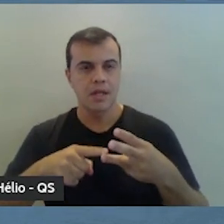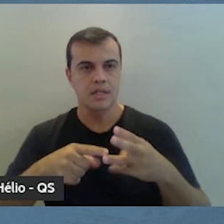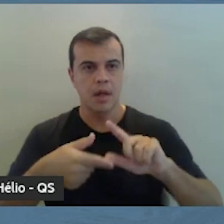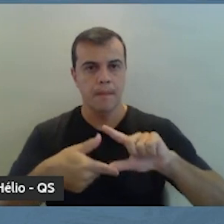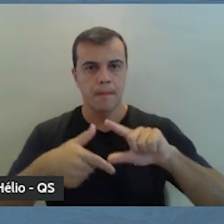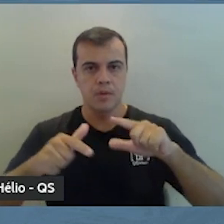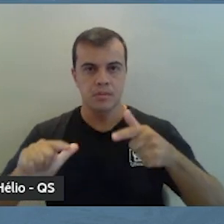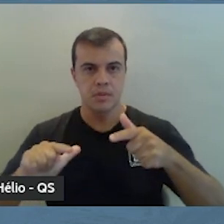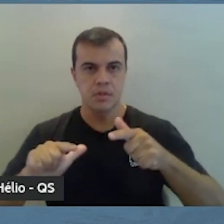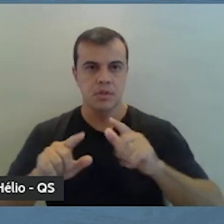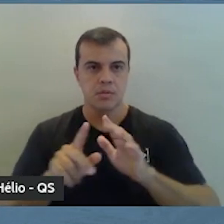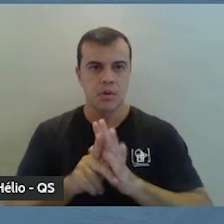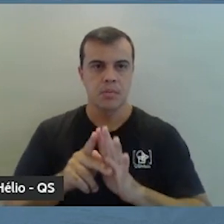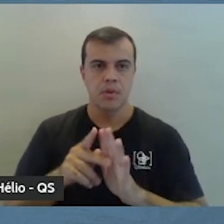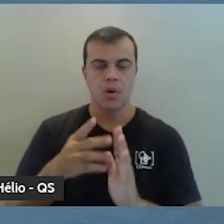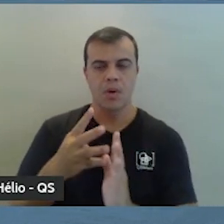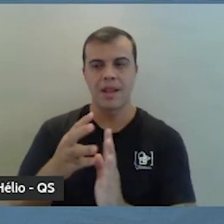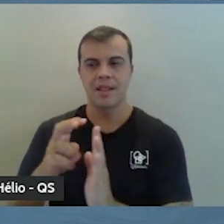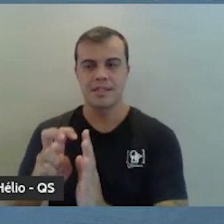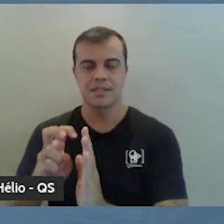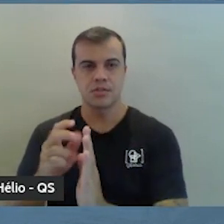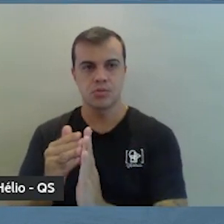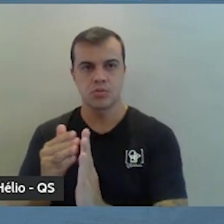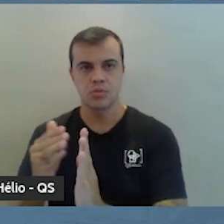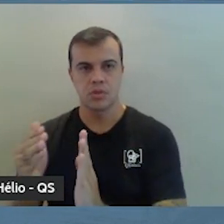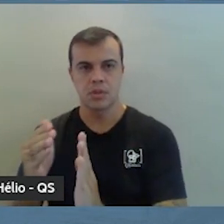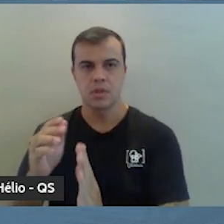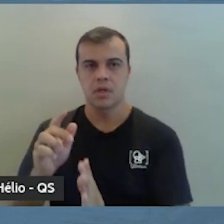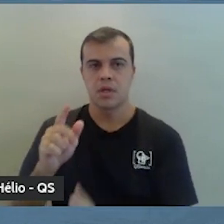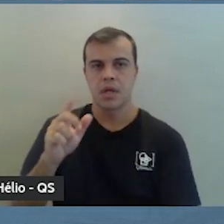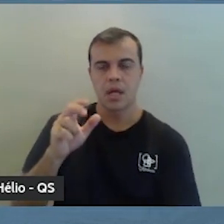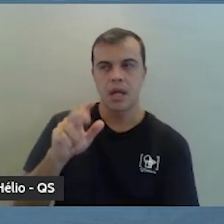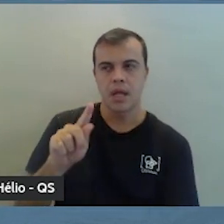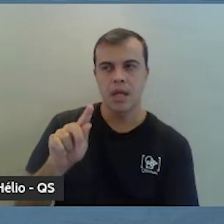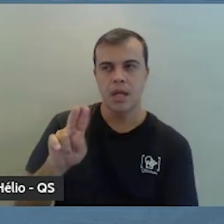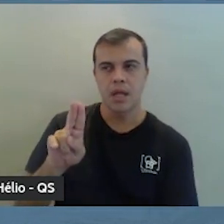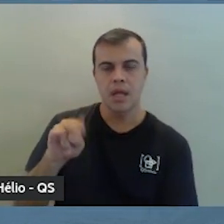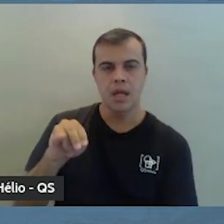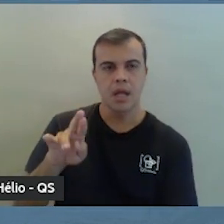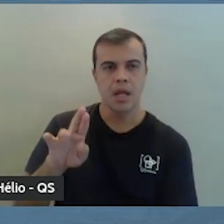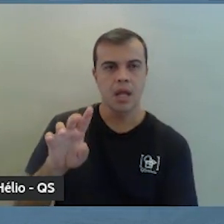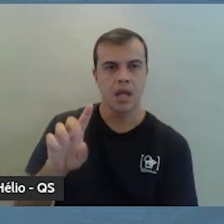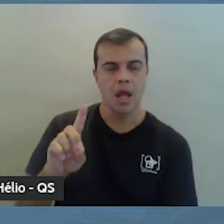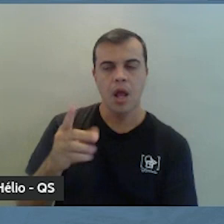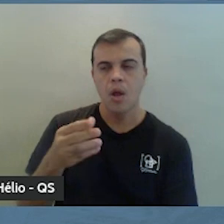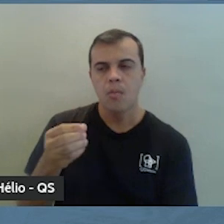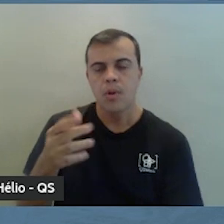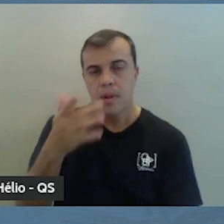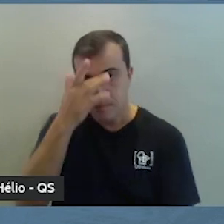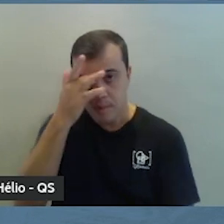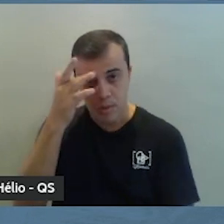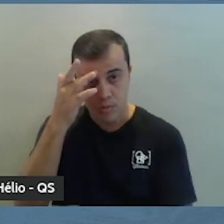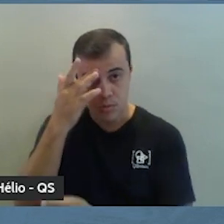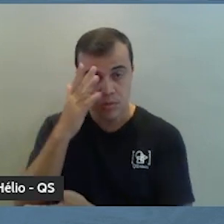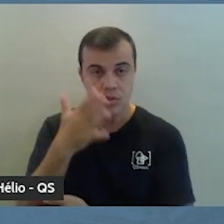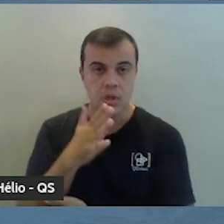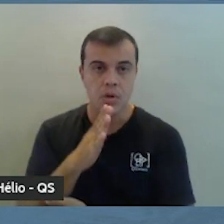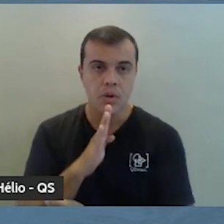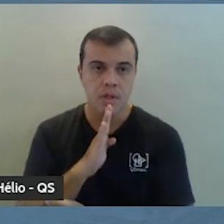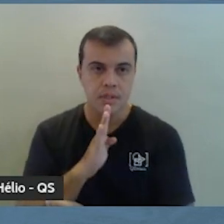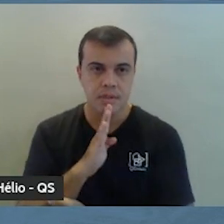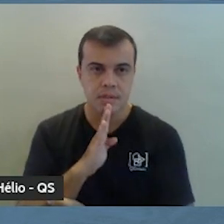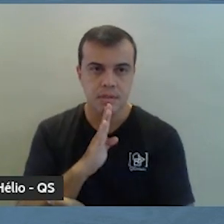é a geração de 45, Guignard, muita gente que a gente